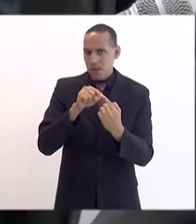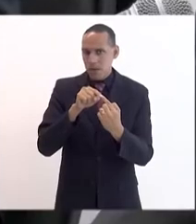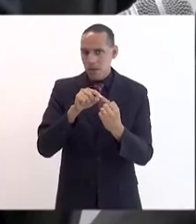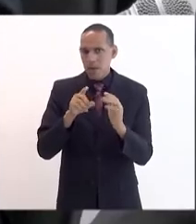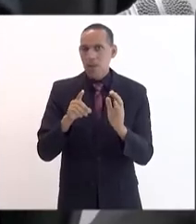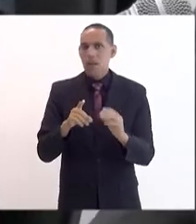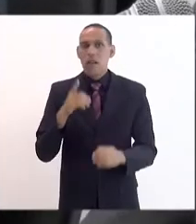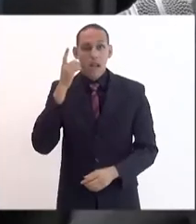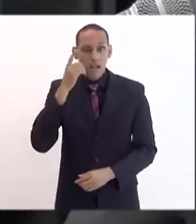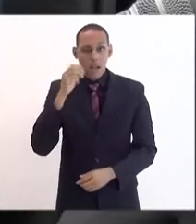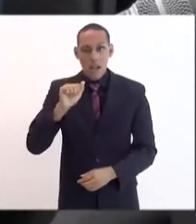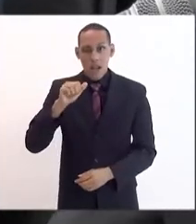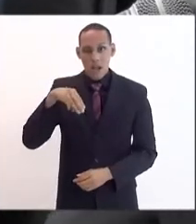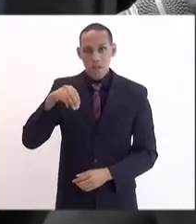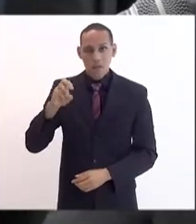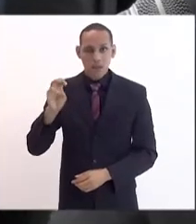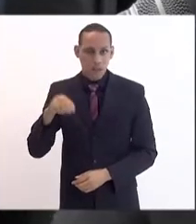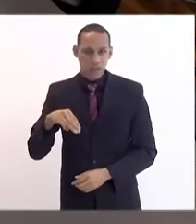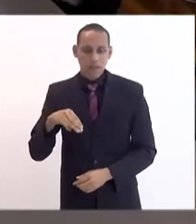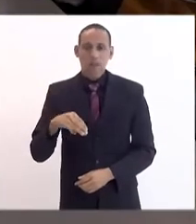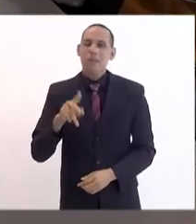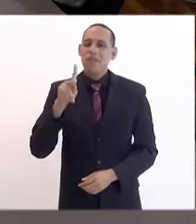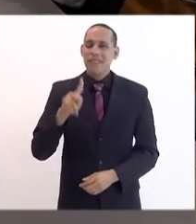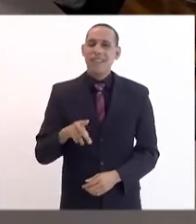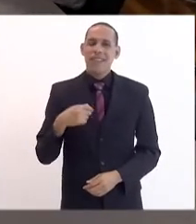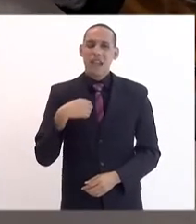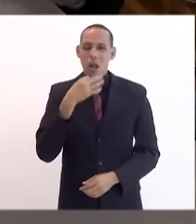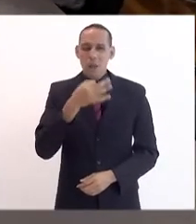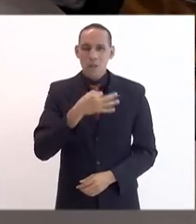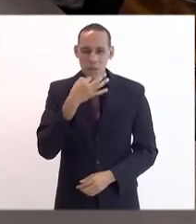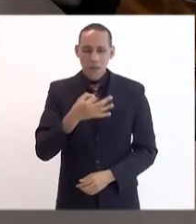Amorim. Senhor presidente, vou dar o parecer